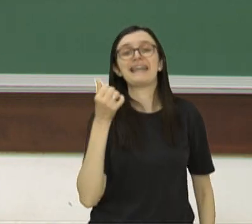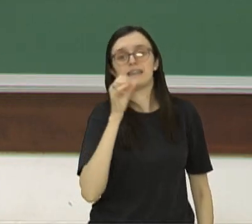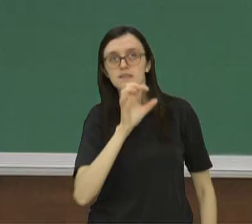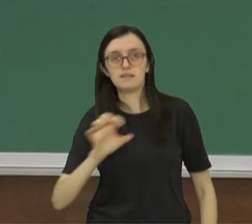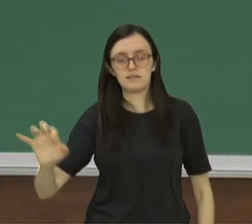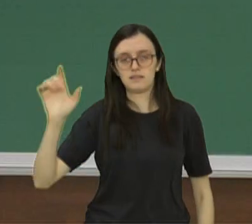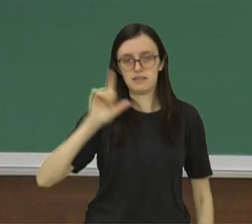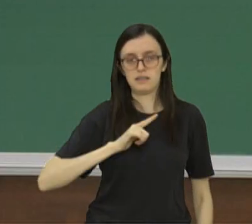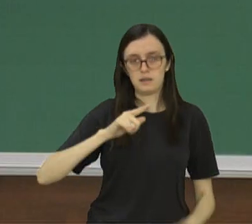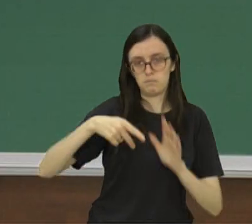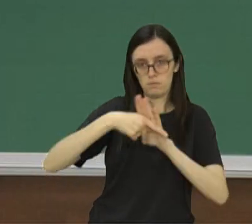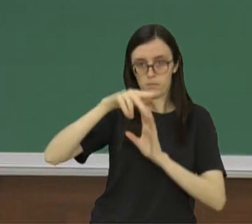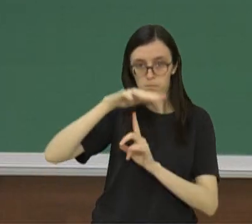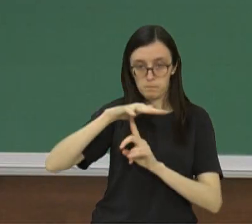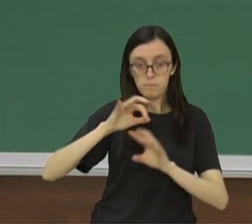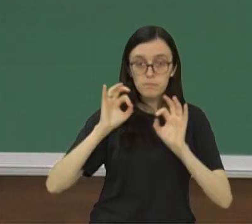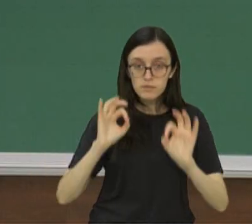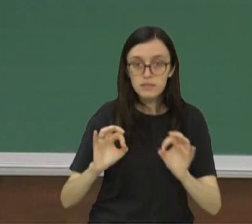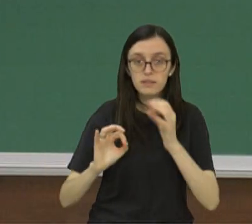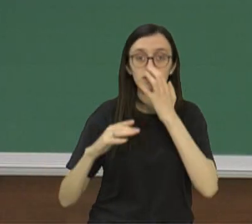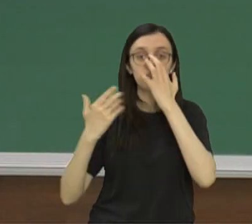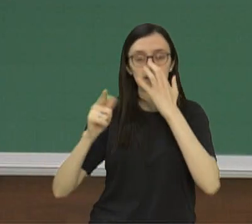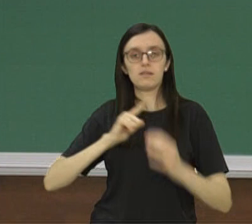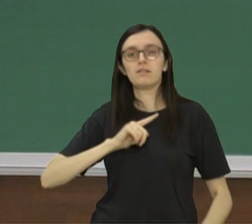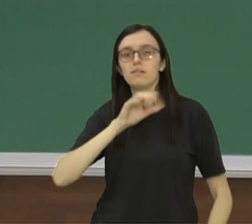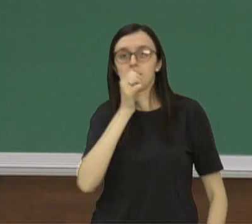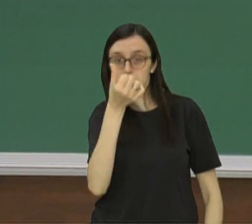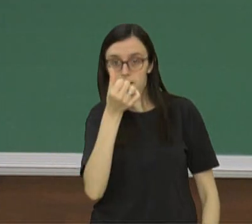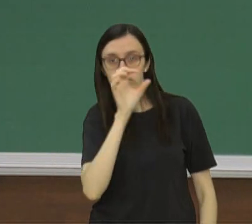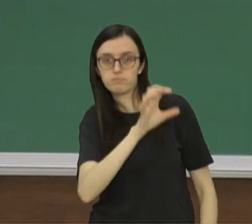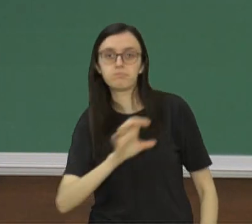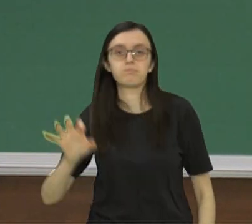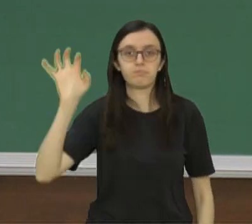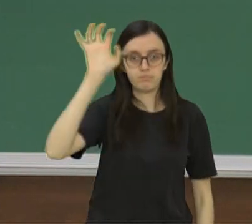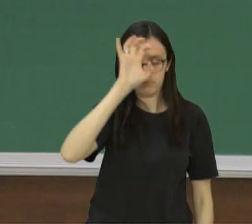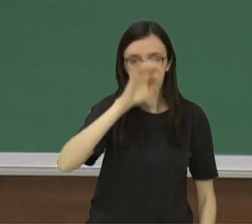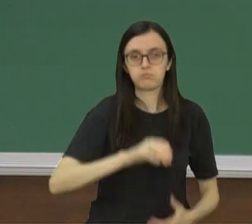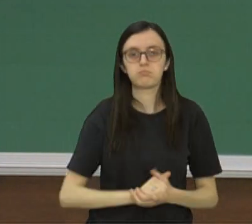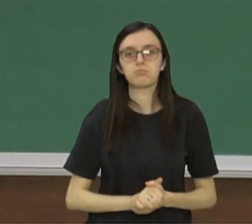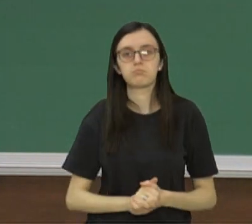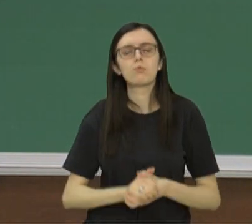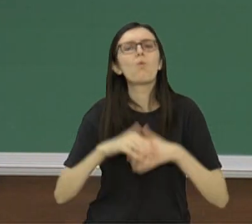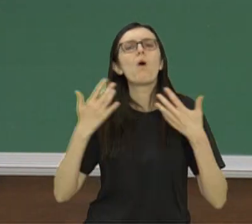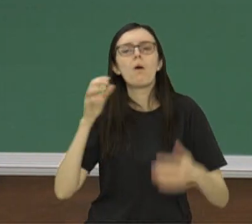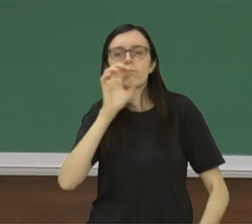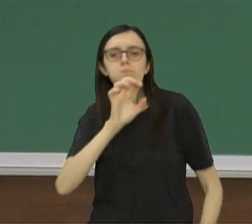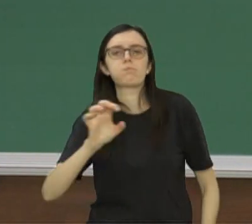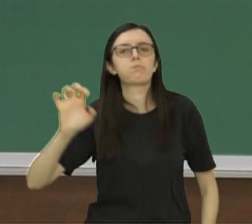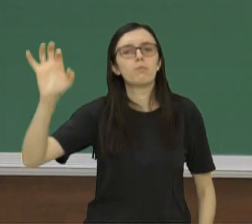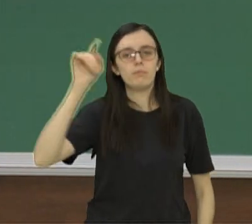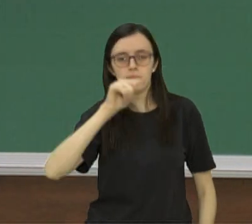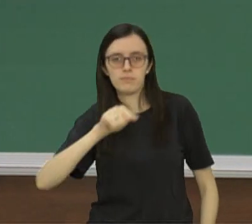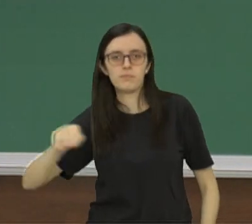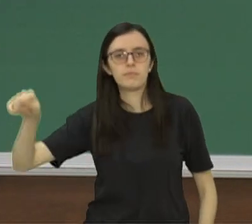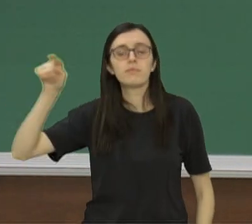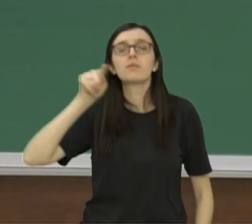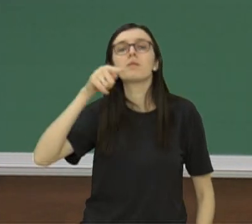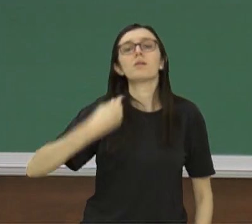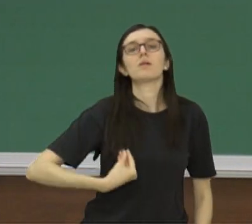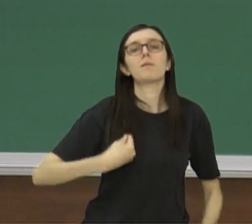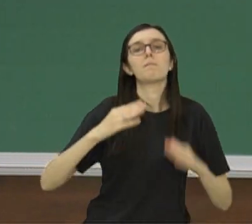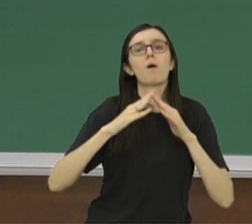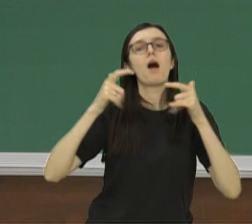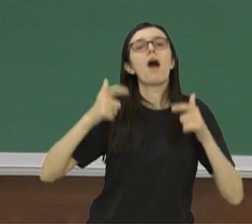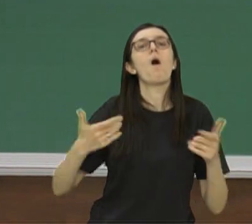intermediárias, o Paraná, certo? Então ele tem aí essas 6 regiões intermediárias. Em qual dessas regiões intermediárias você